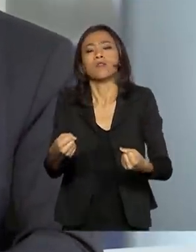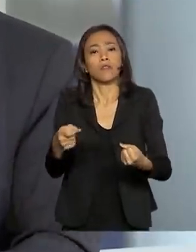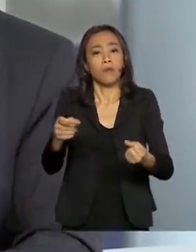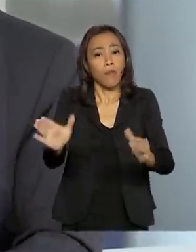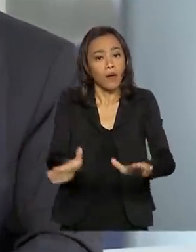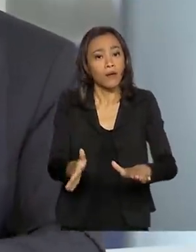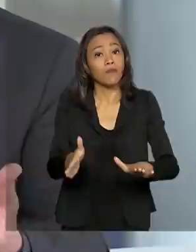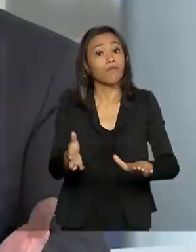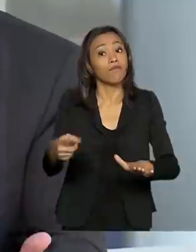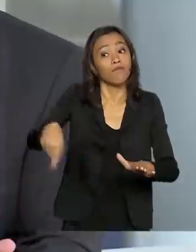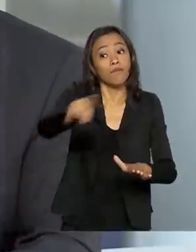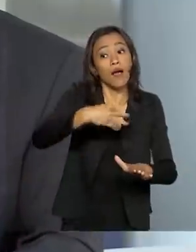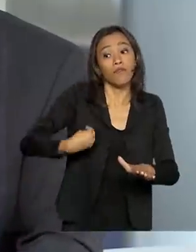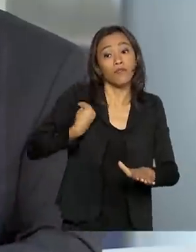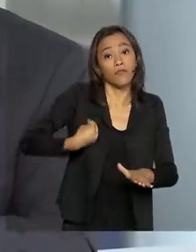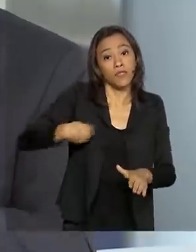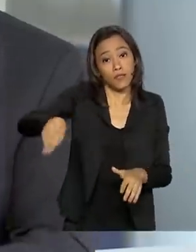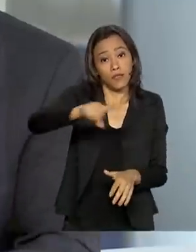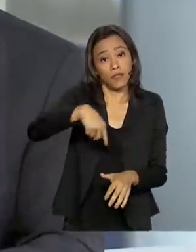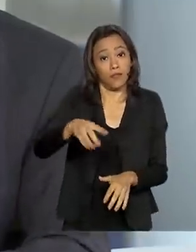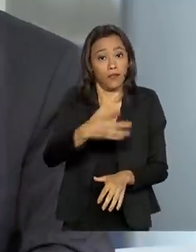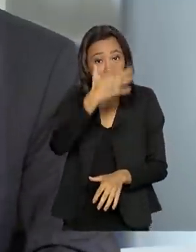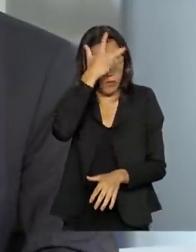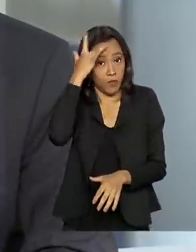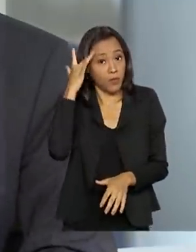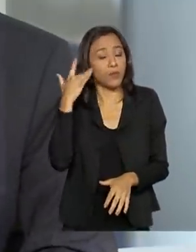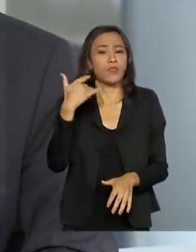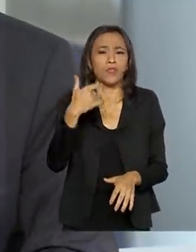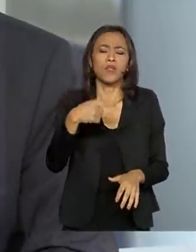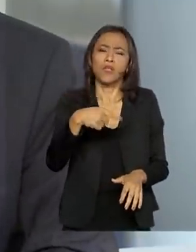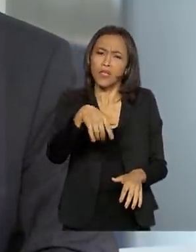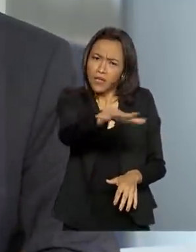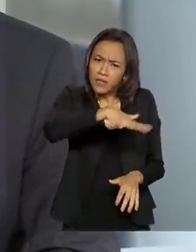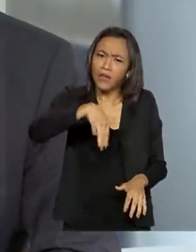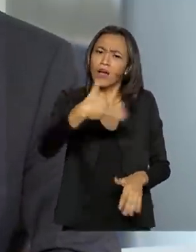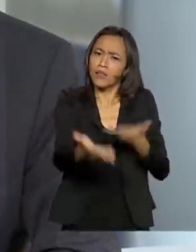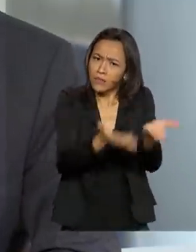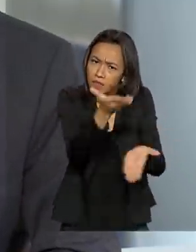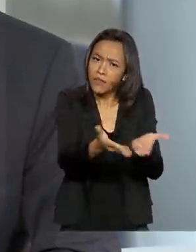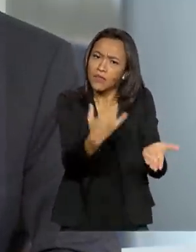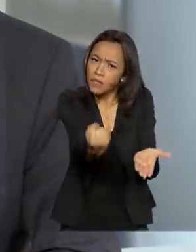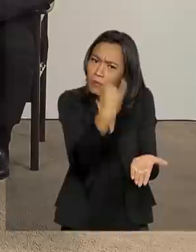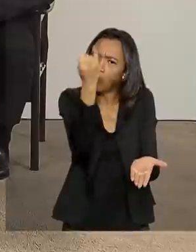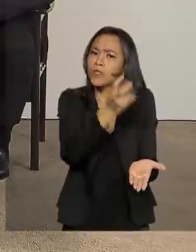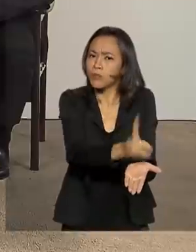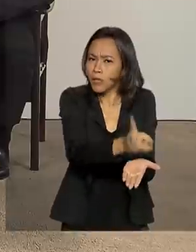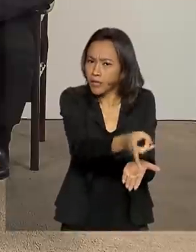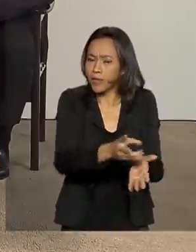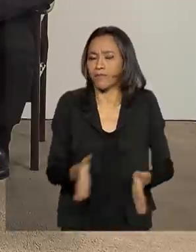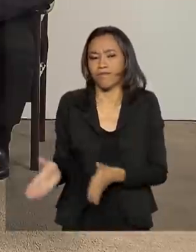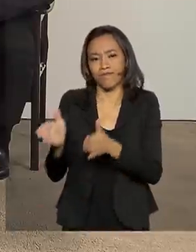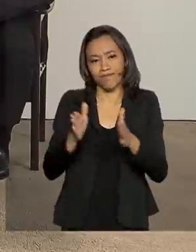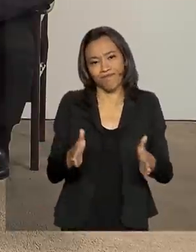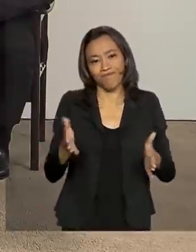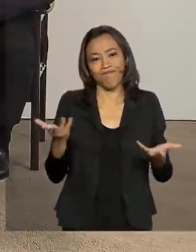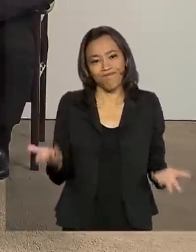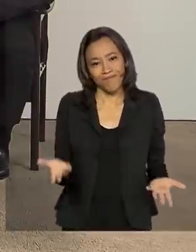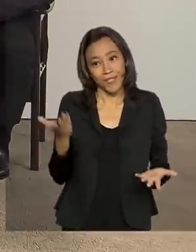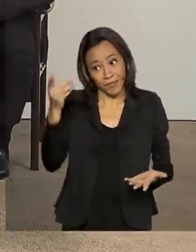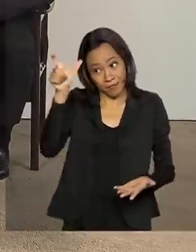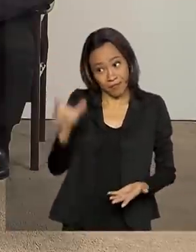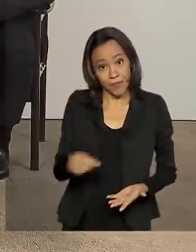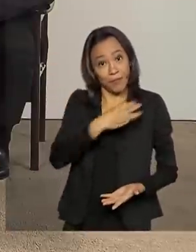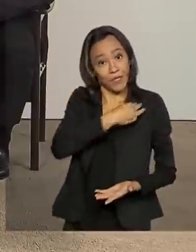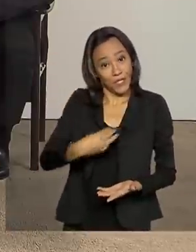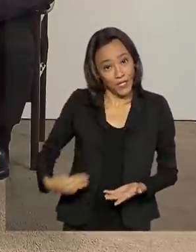das pessoas e dos serviços essenciais que têm que ser mantidos nesse momento. Ministro Bento Albuquerque, ministro de Minas e